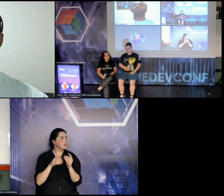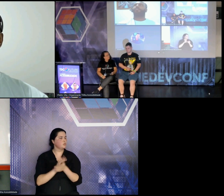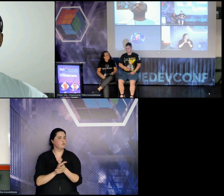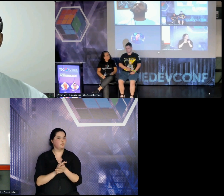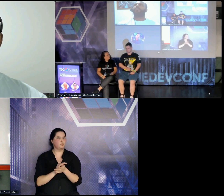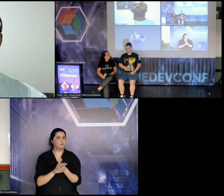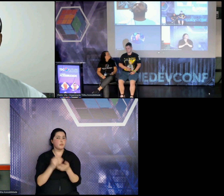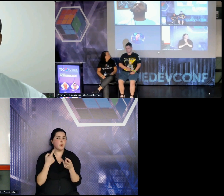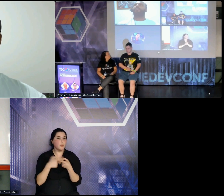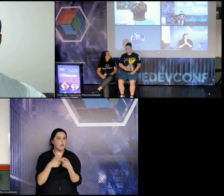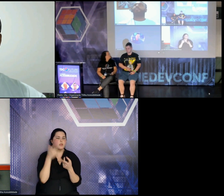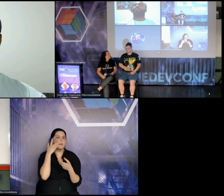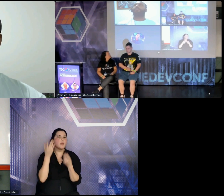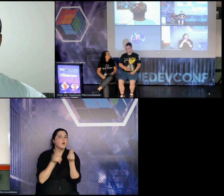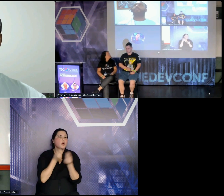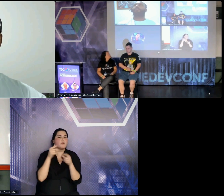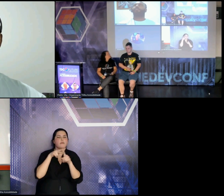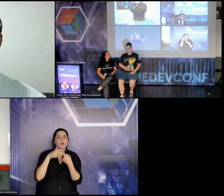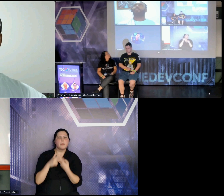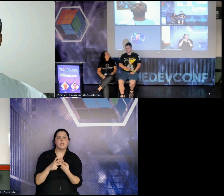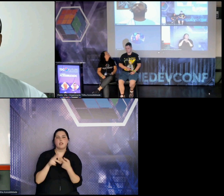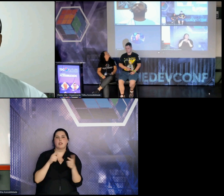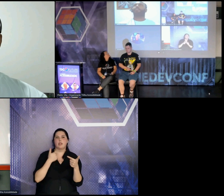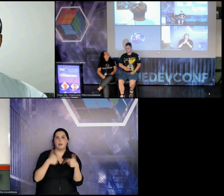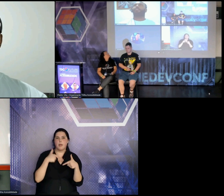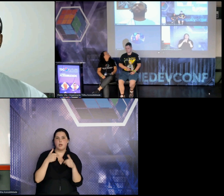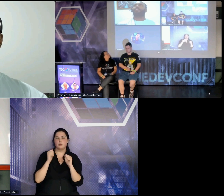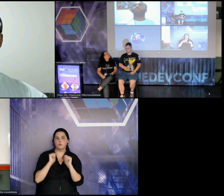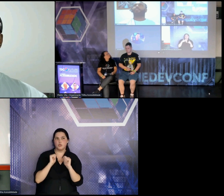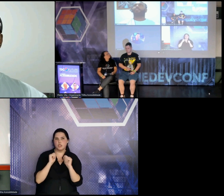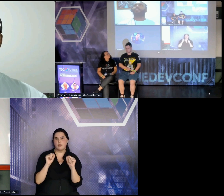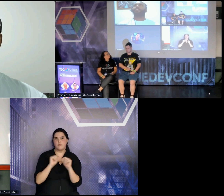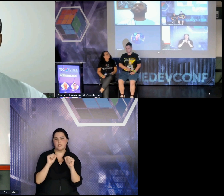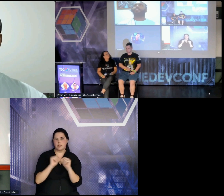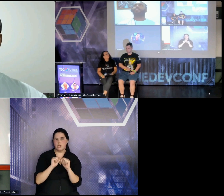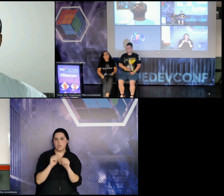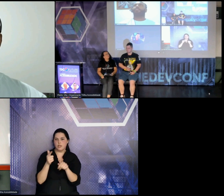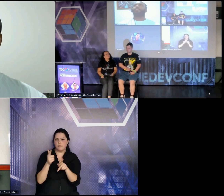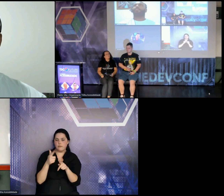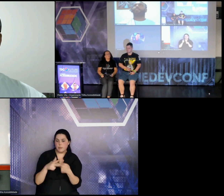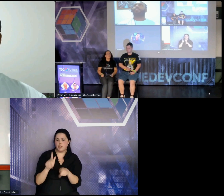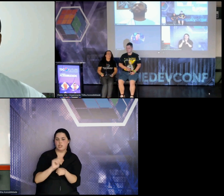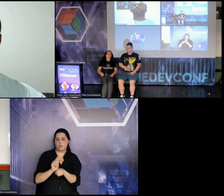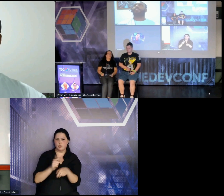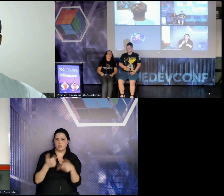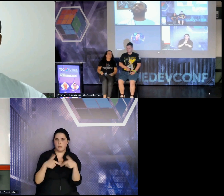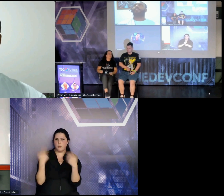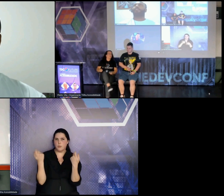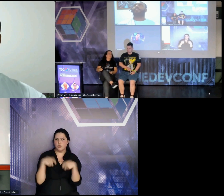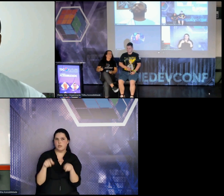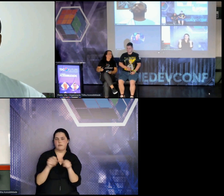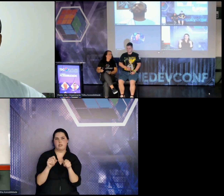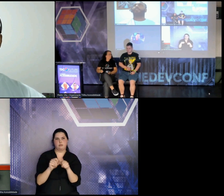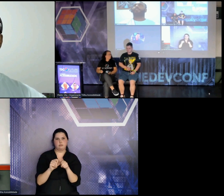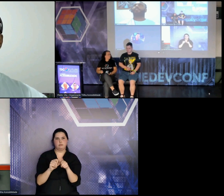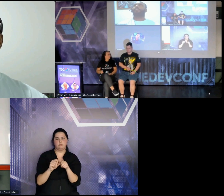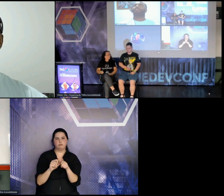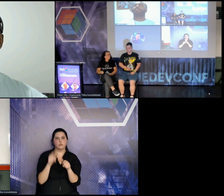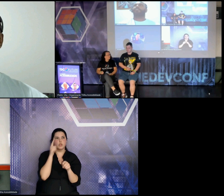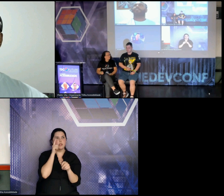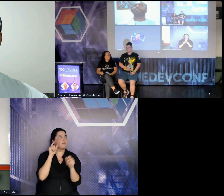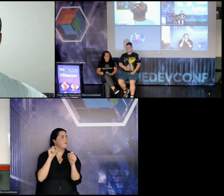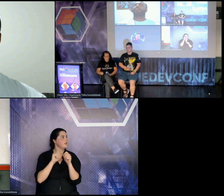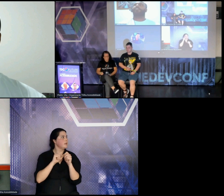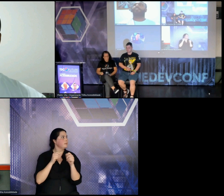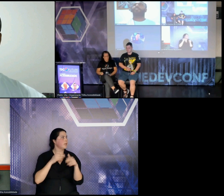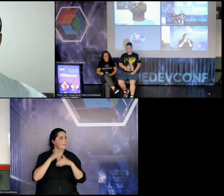sabia como que as ferramentas de trabalho, as ferramentas de gestão no trabalho, elas seriam para eu poder realizar as minhas